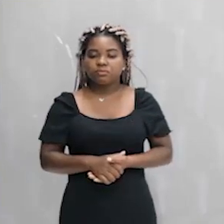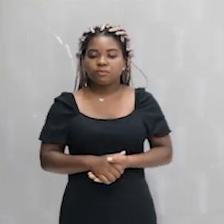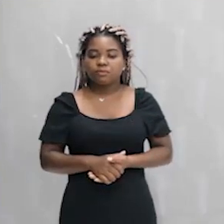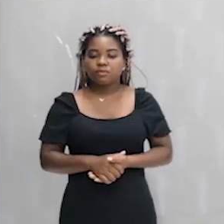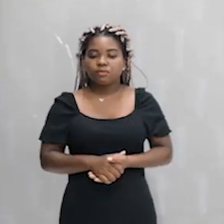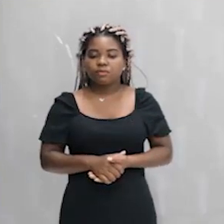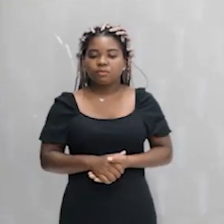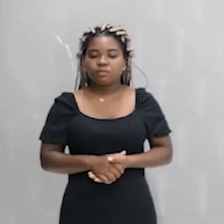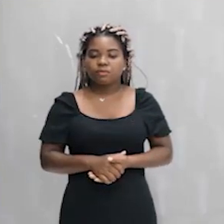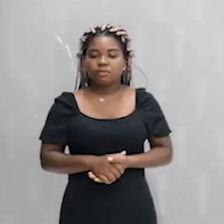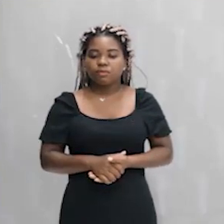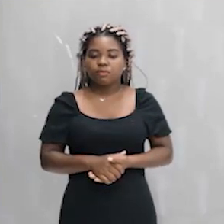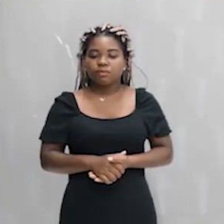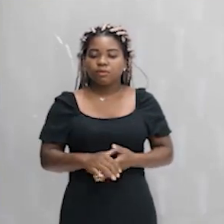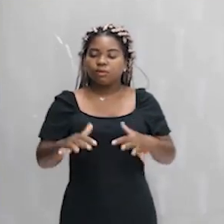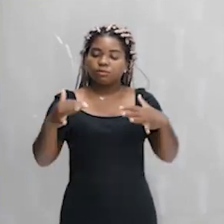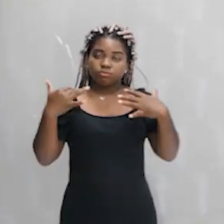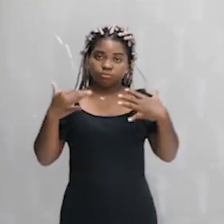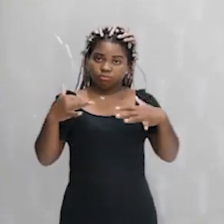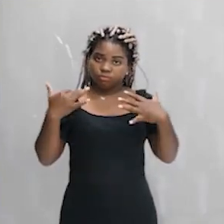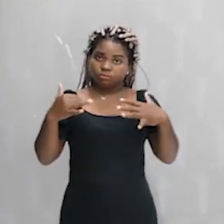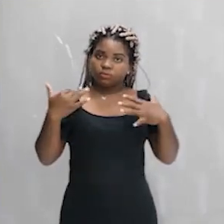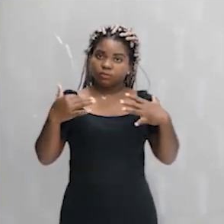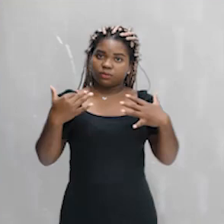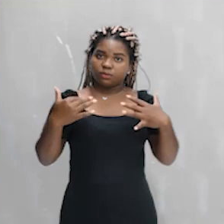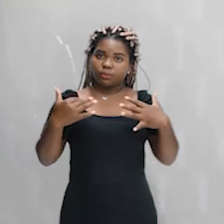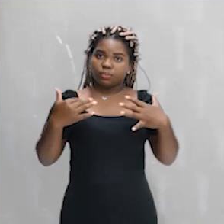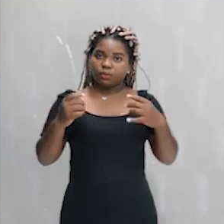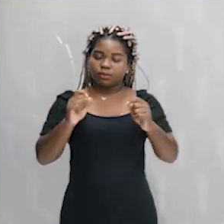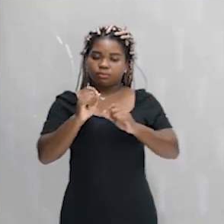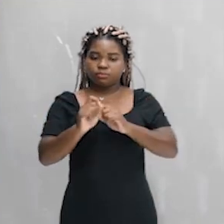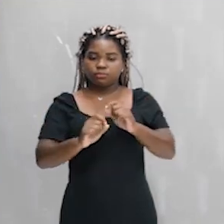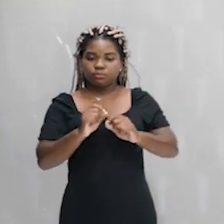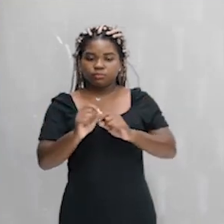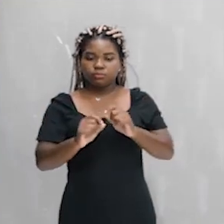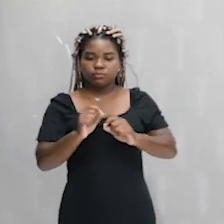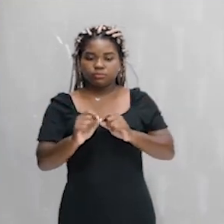Então, chamam a atenção para as seguintes